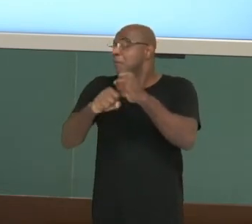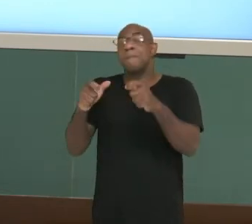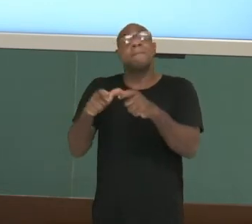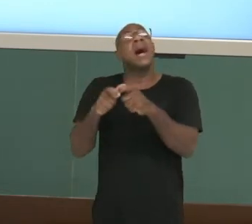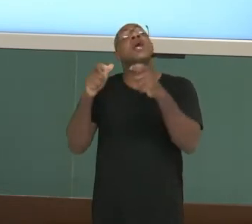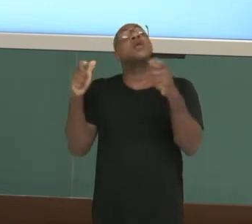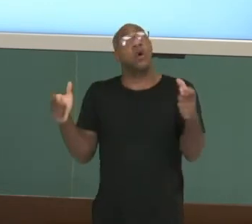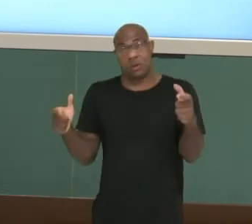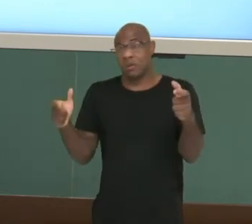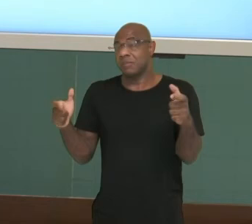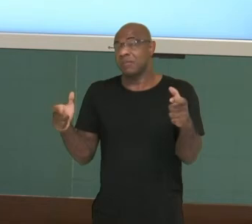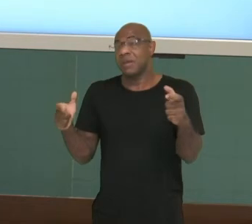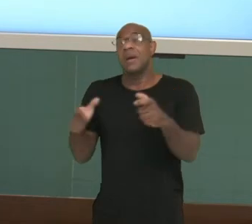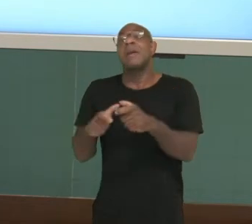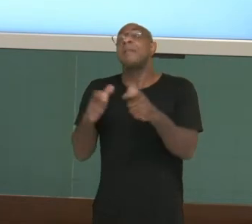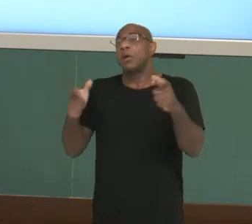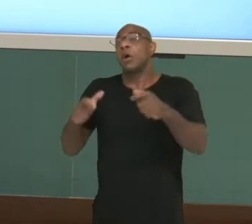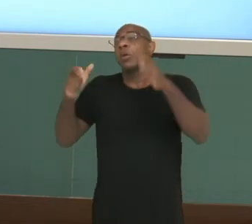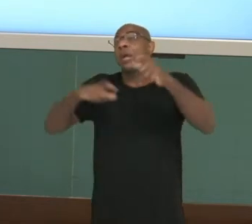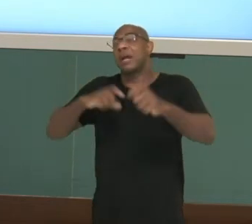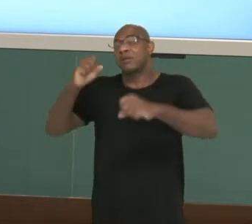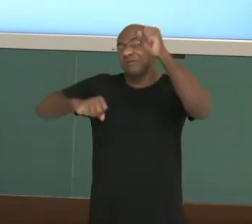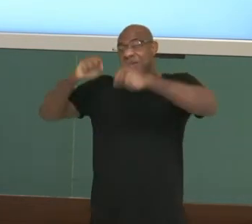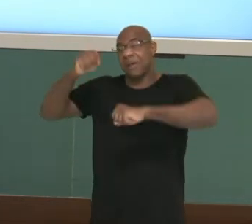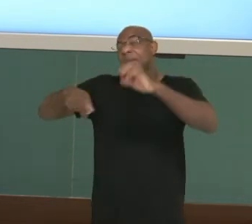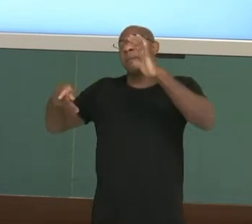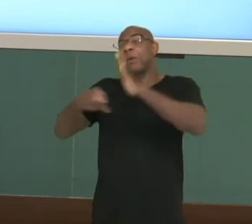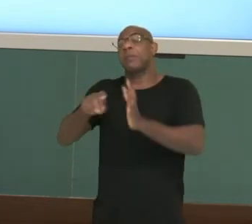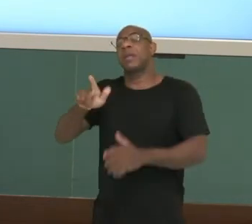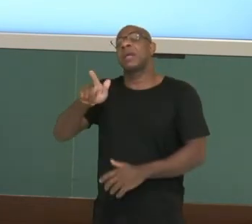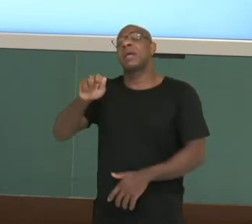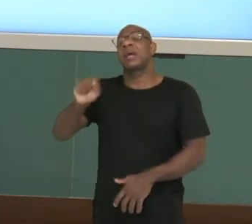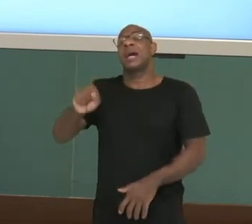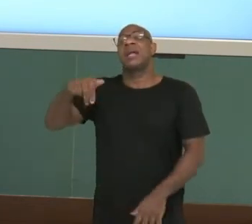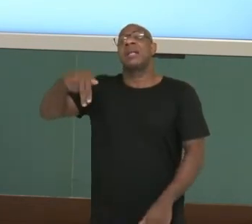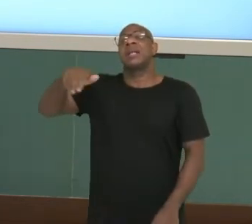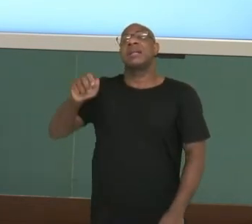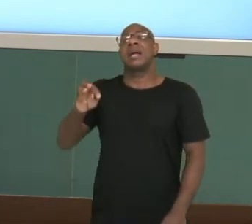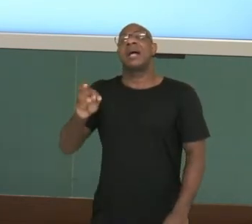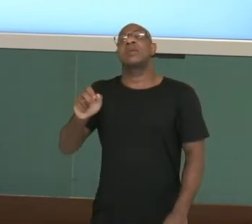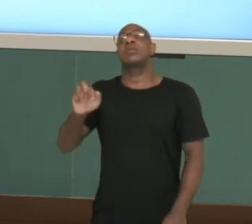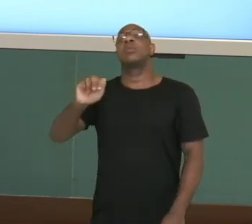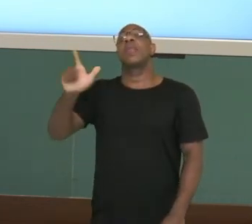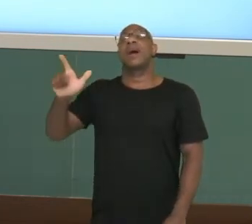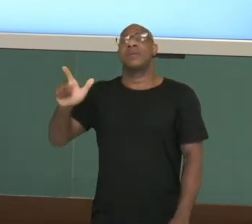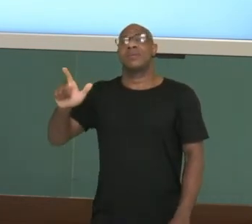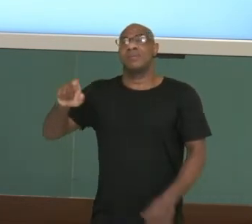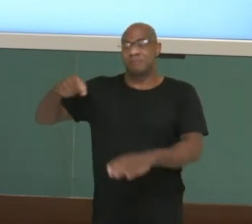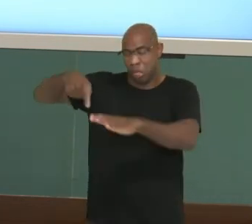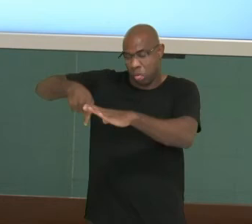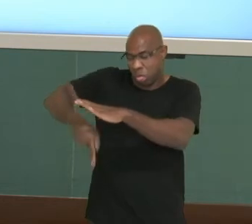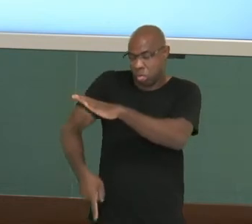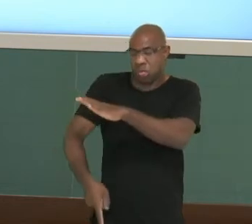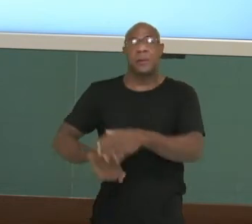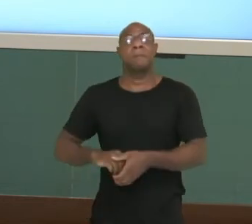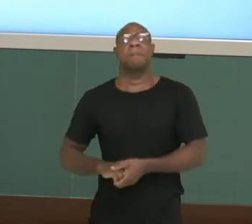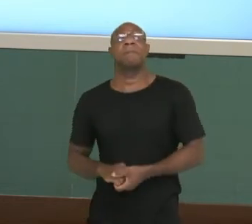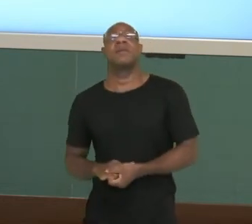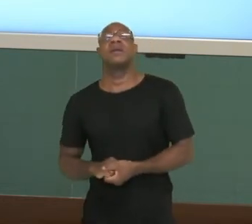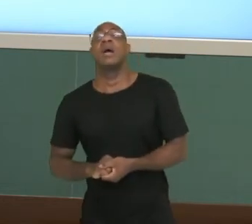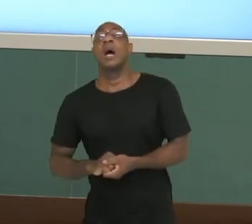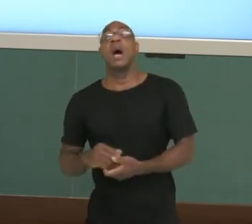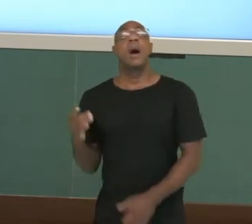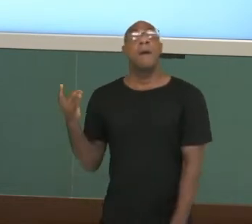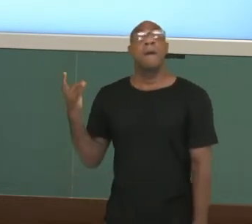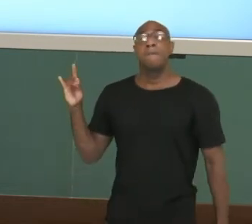pelo Espírito Santo e o Amazonas, que possui também ali uma parcela importada da Bolívia. Então a Bolívia também é